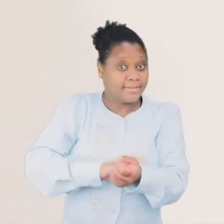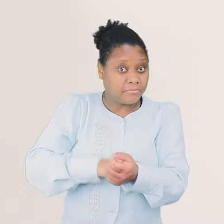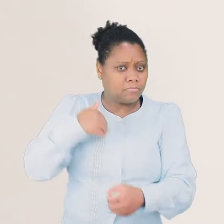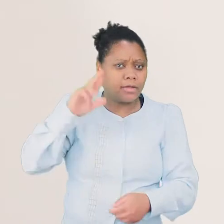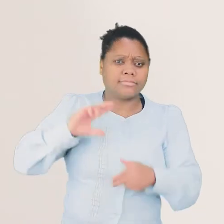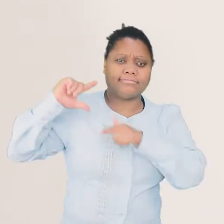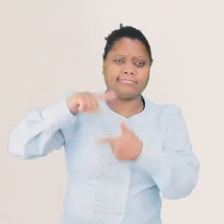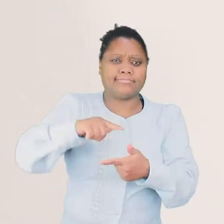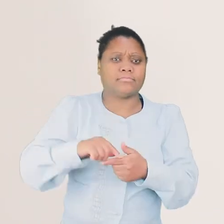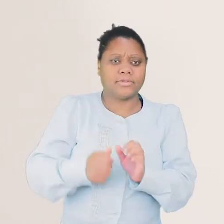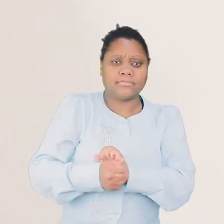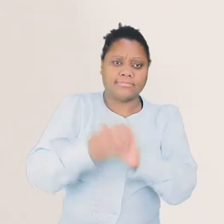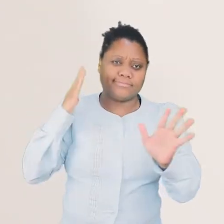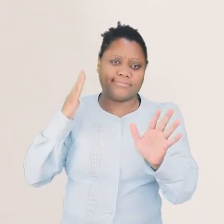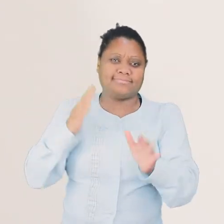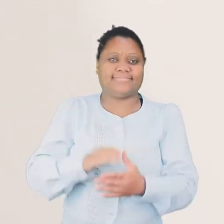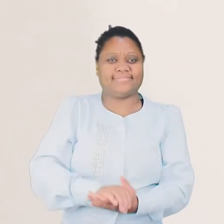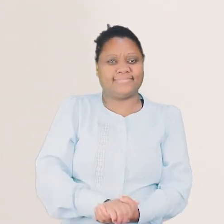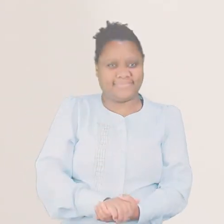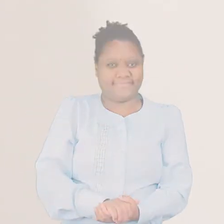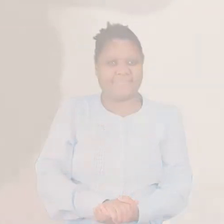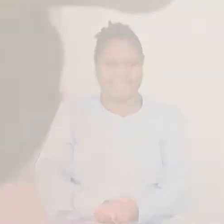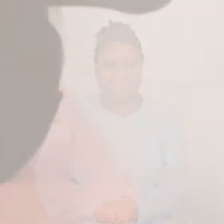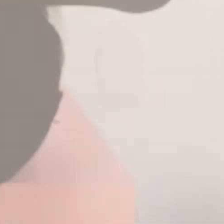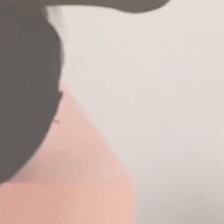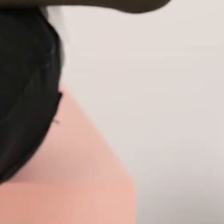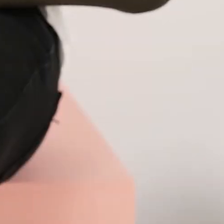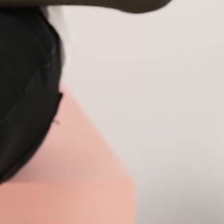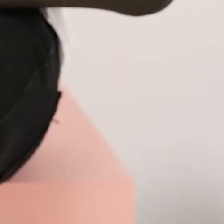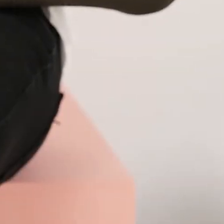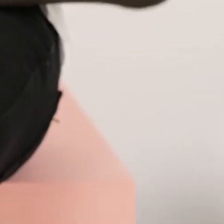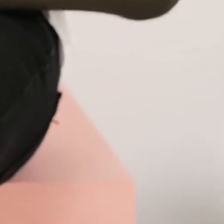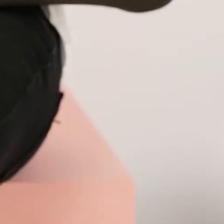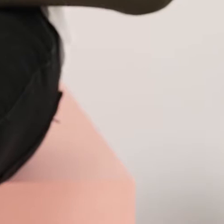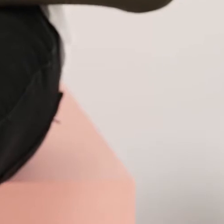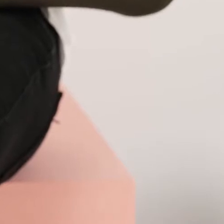O ritmo mais típico de danças folclóricas.